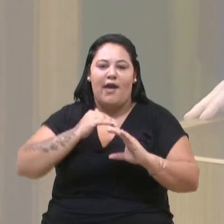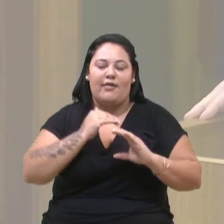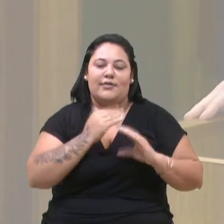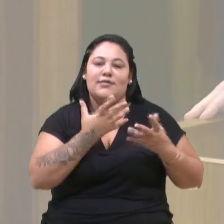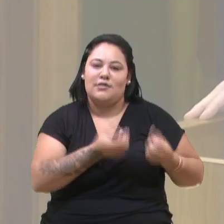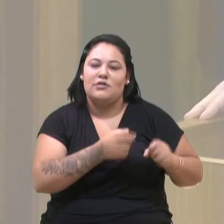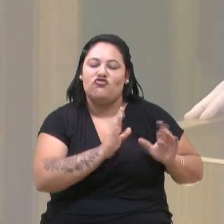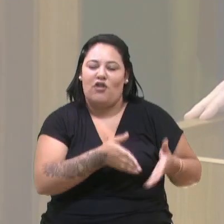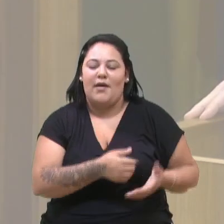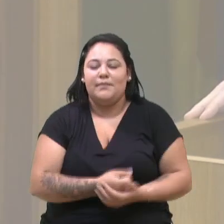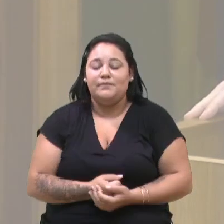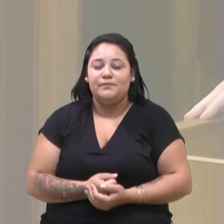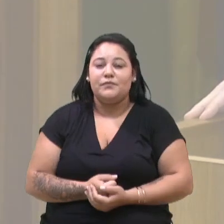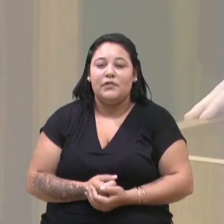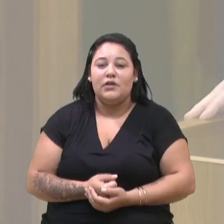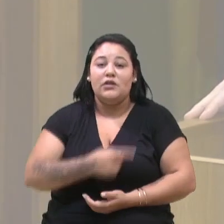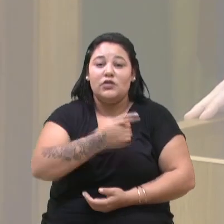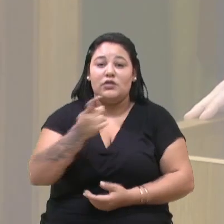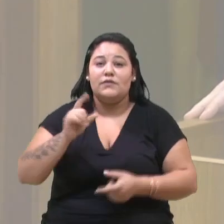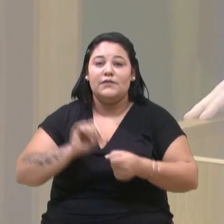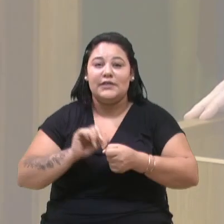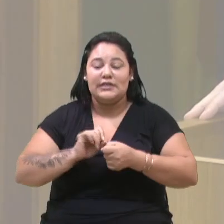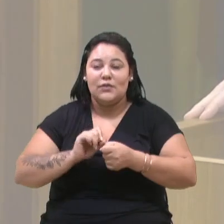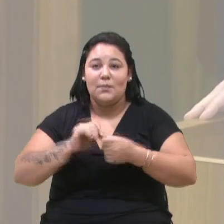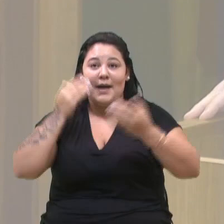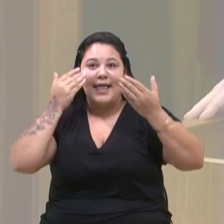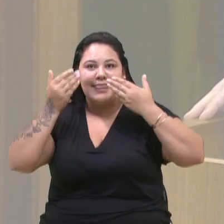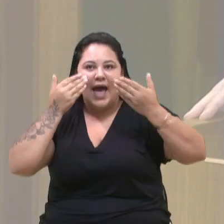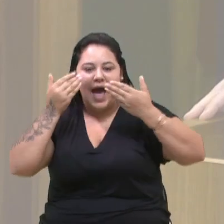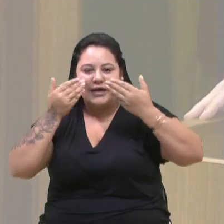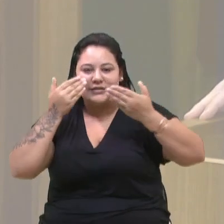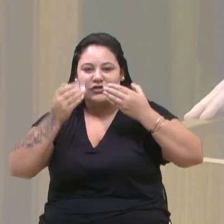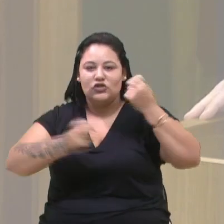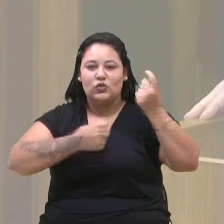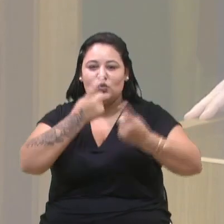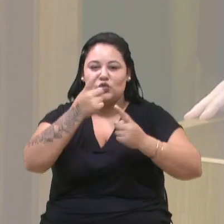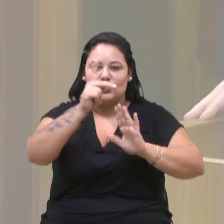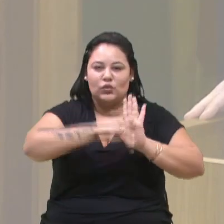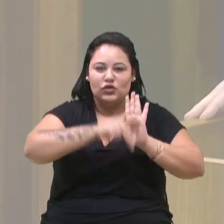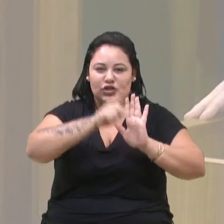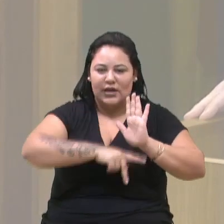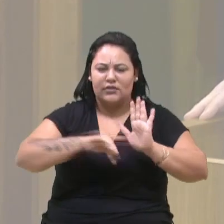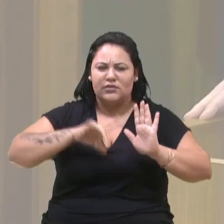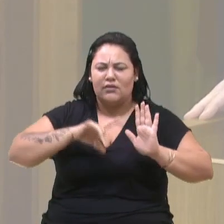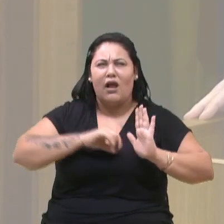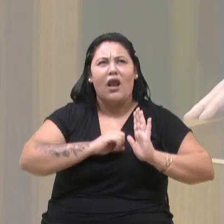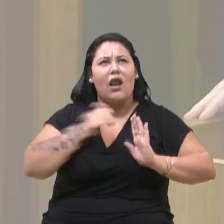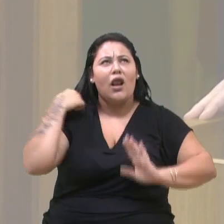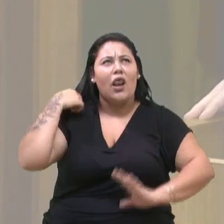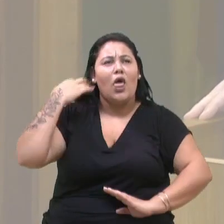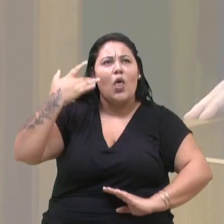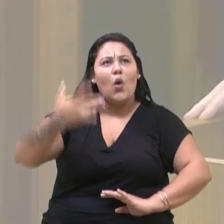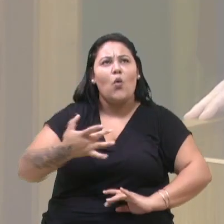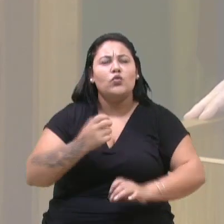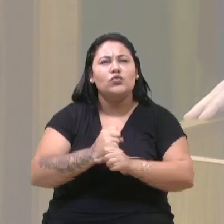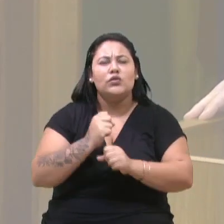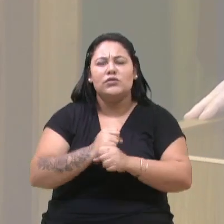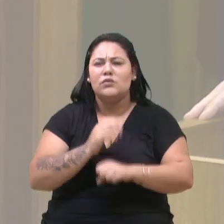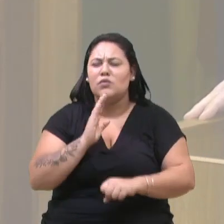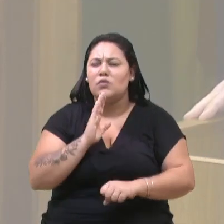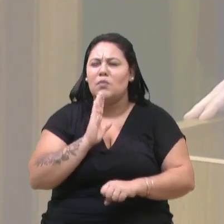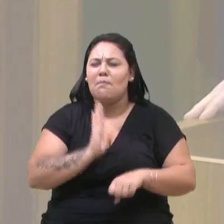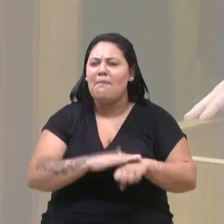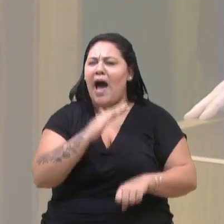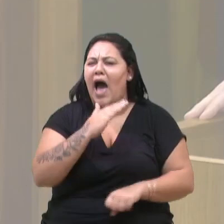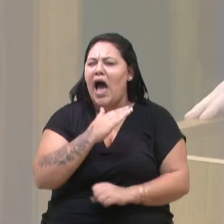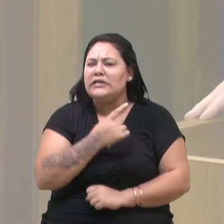aqui uma breve busca de projetos, então foram, ao longo do ano, mais de 120